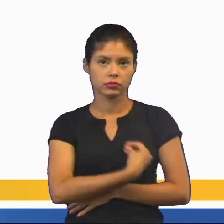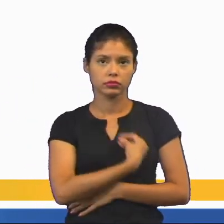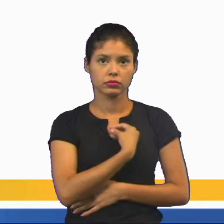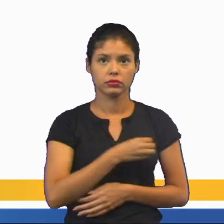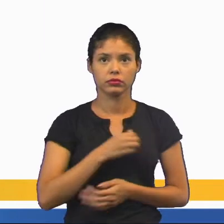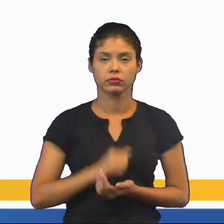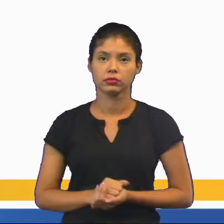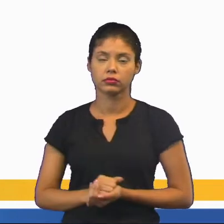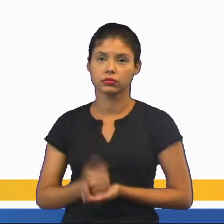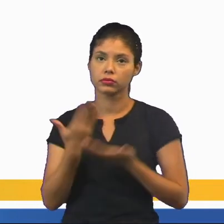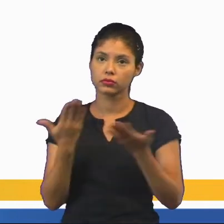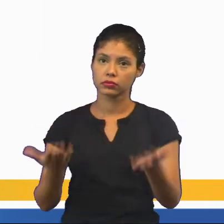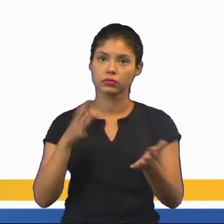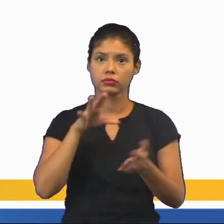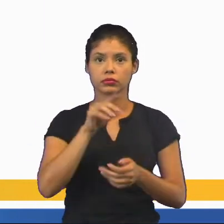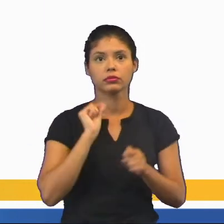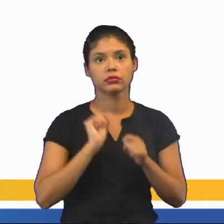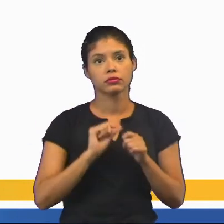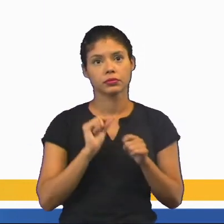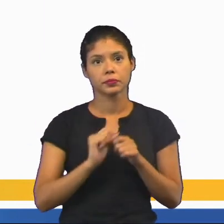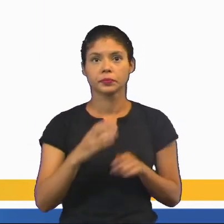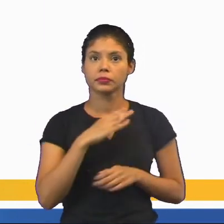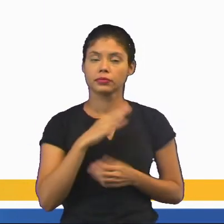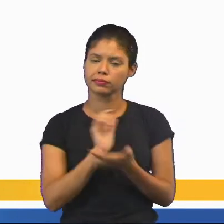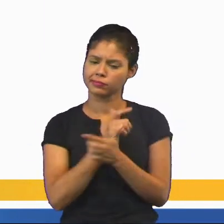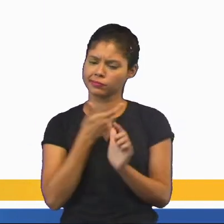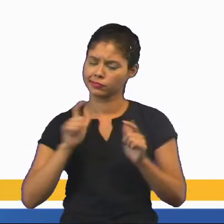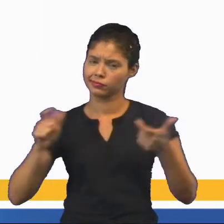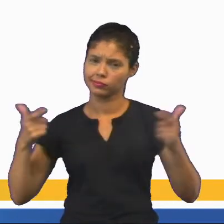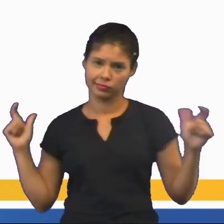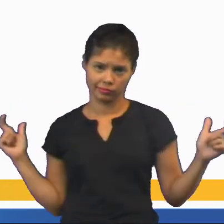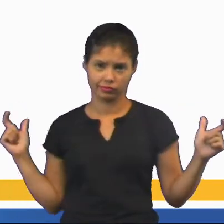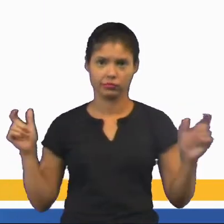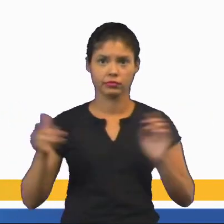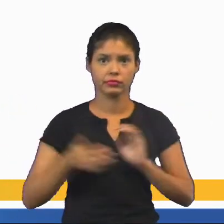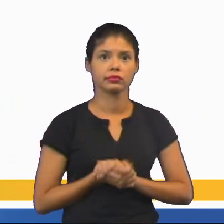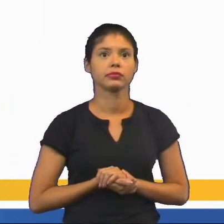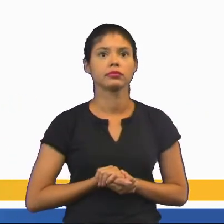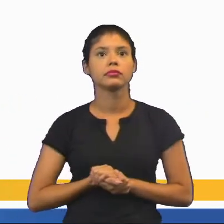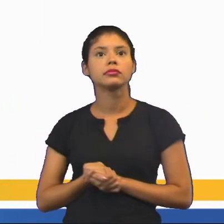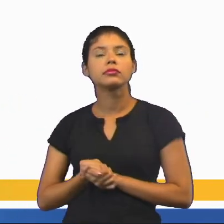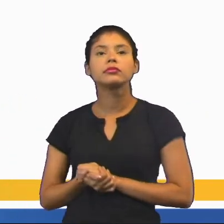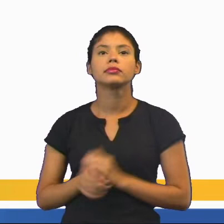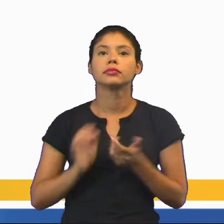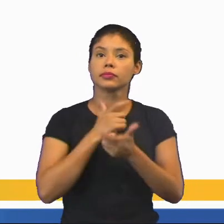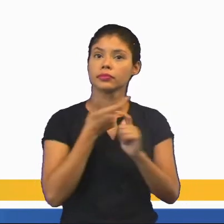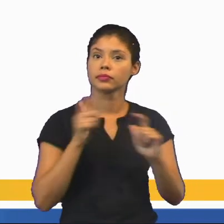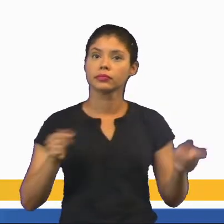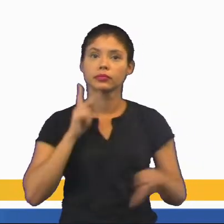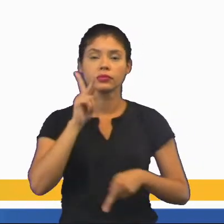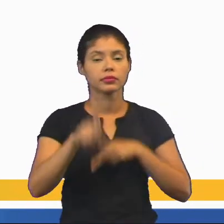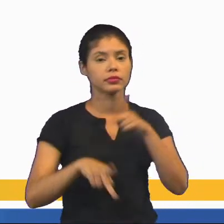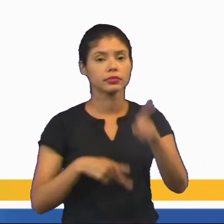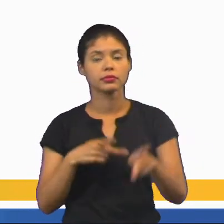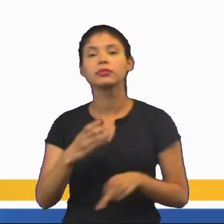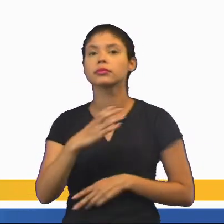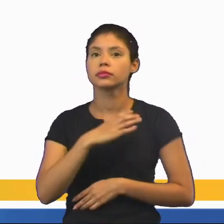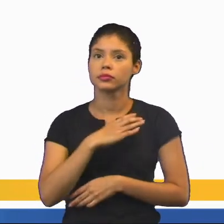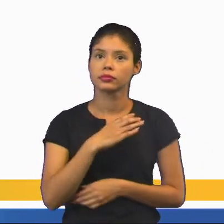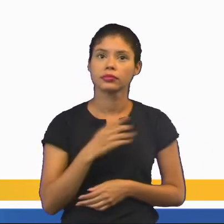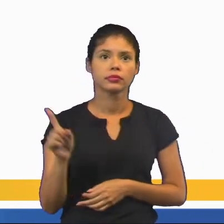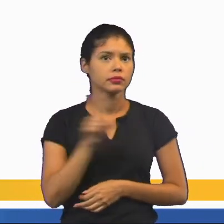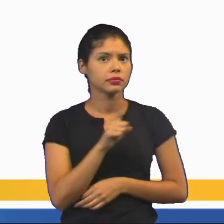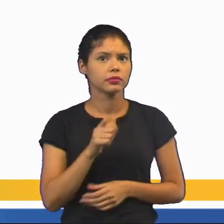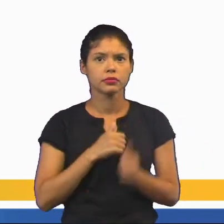melhorias para a sua vida. E isso fez com que as cidades crescessem. Esse crescimento da população